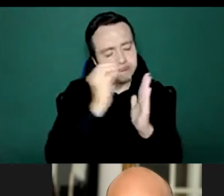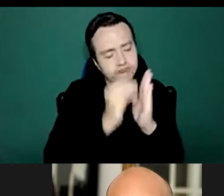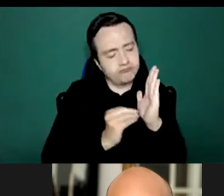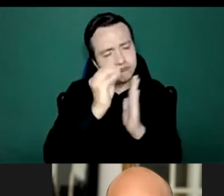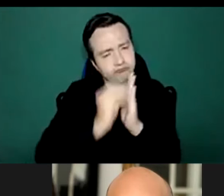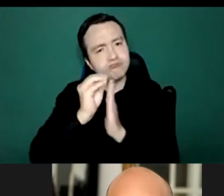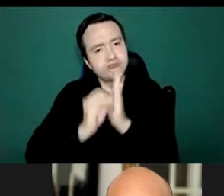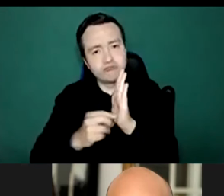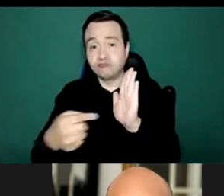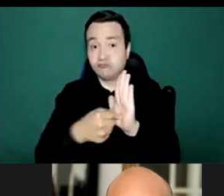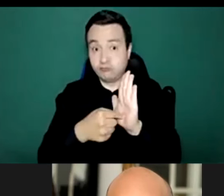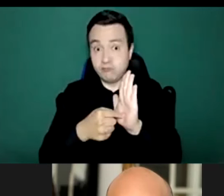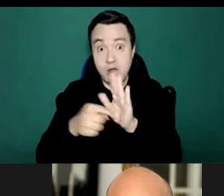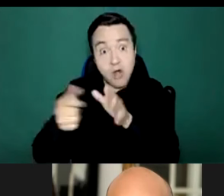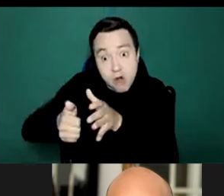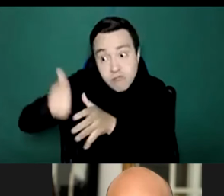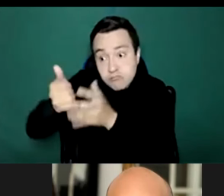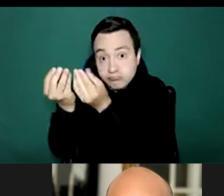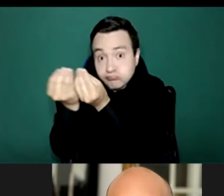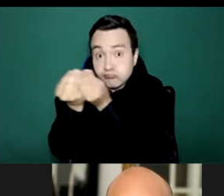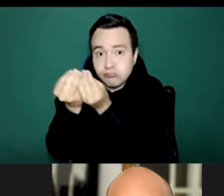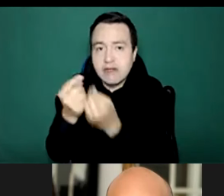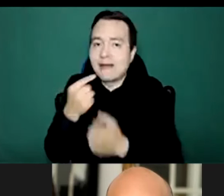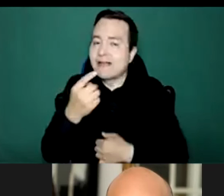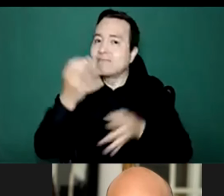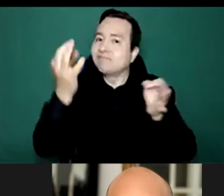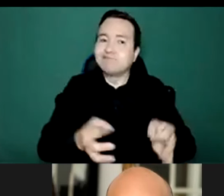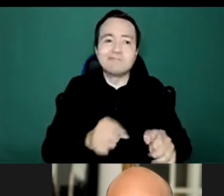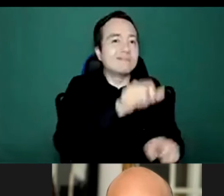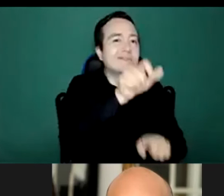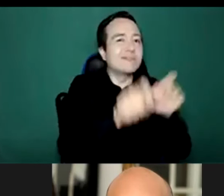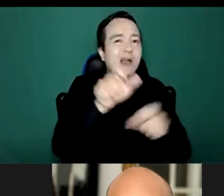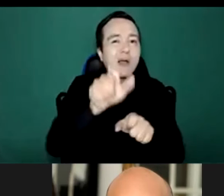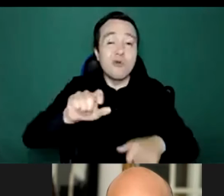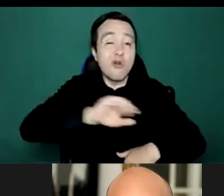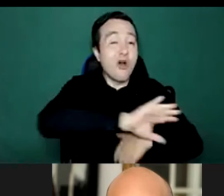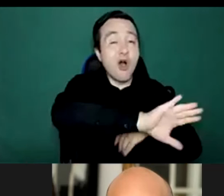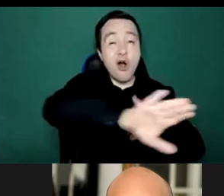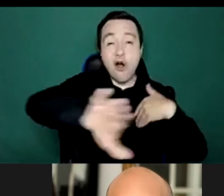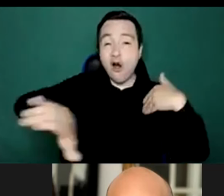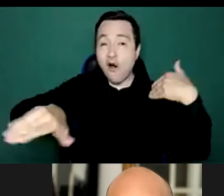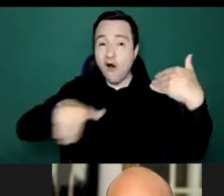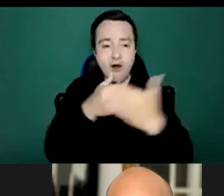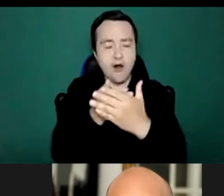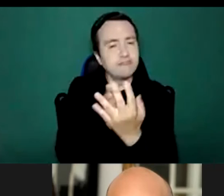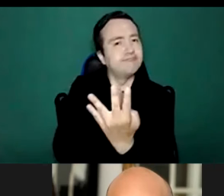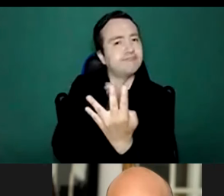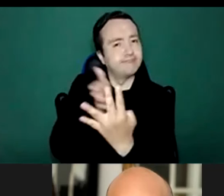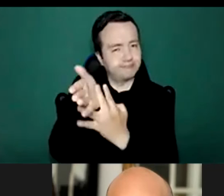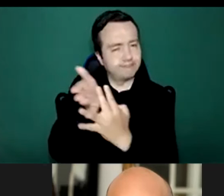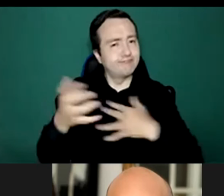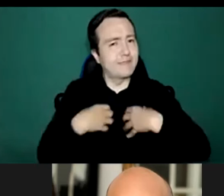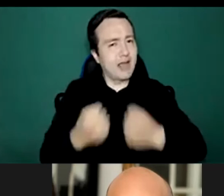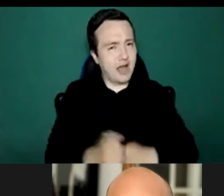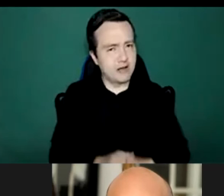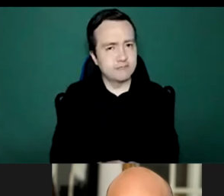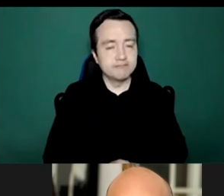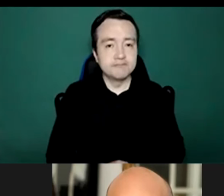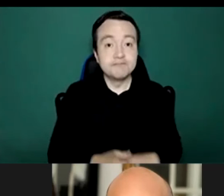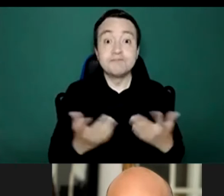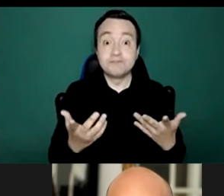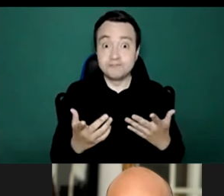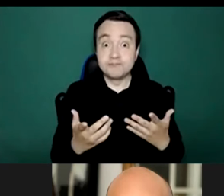de Acesso Universal e Cobertura Universal de Saúde. Os Estados-membros reconheceram que